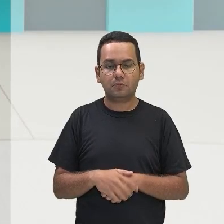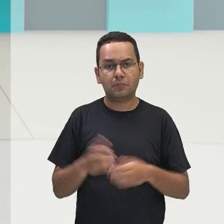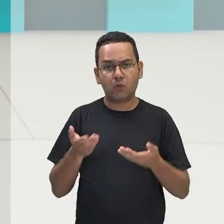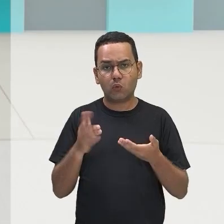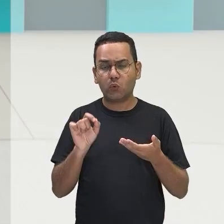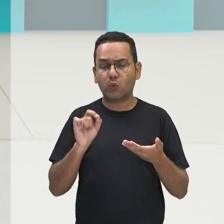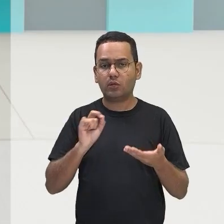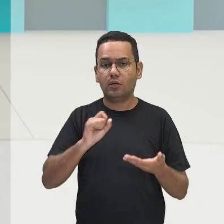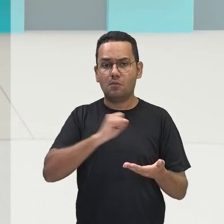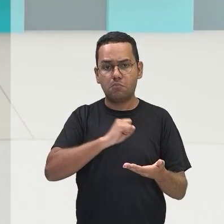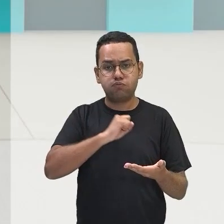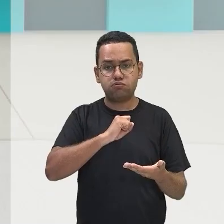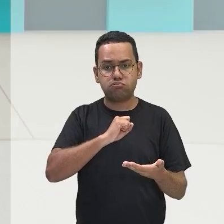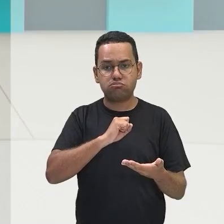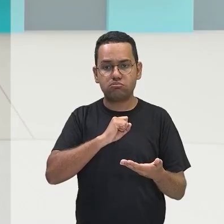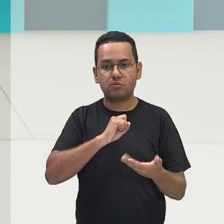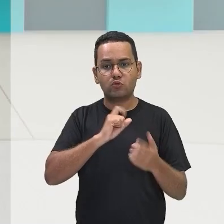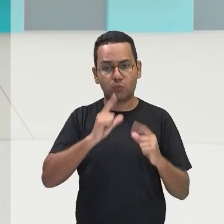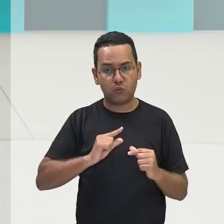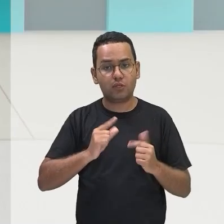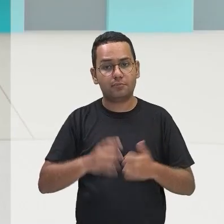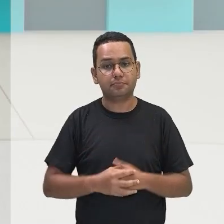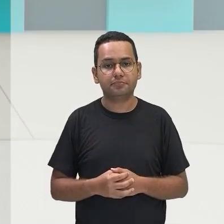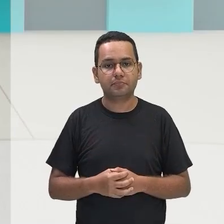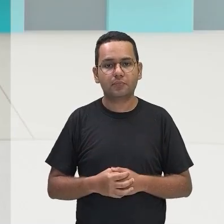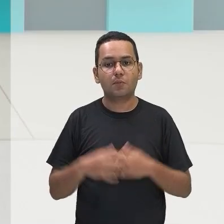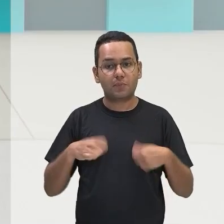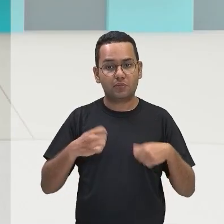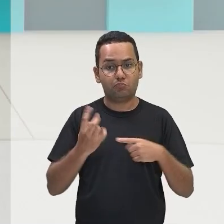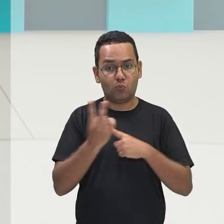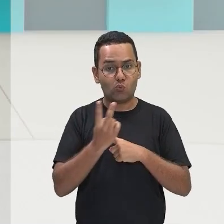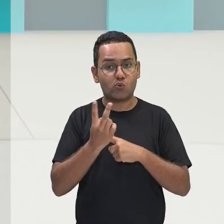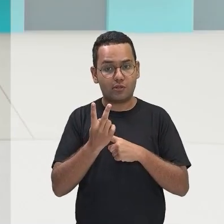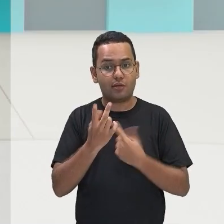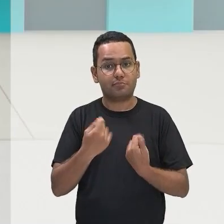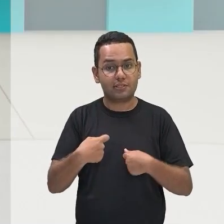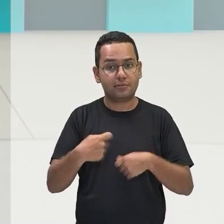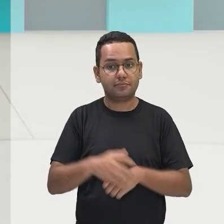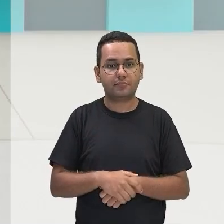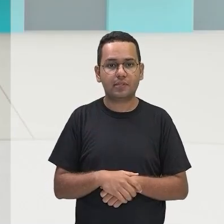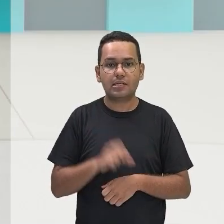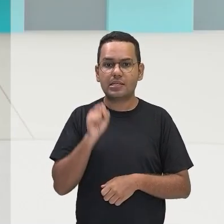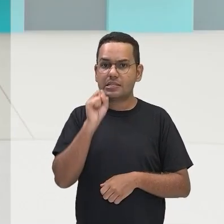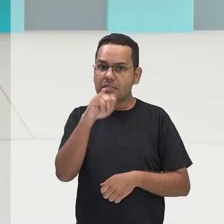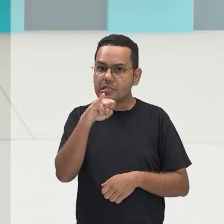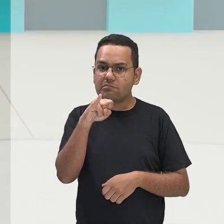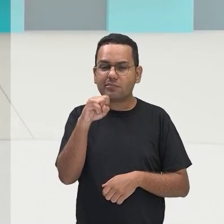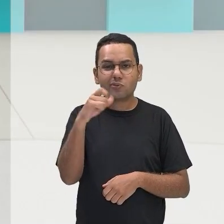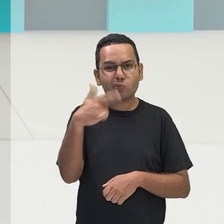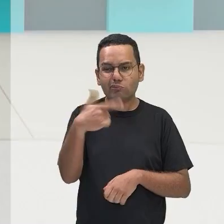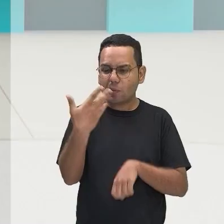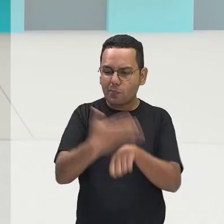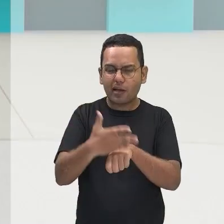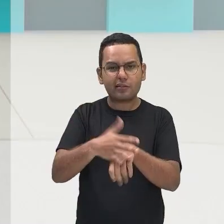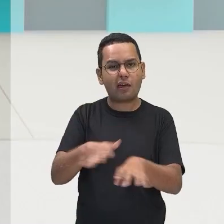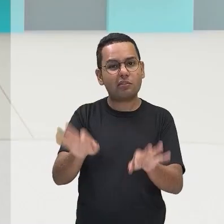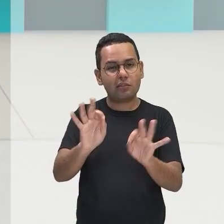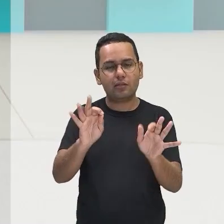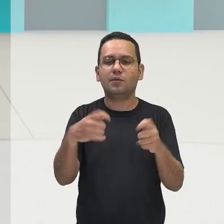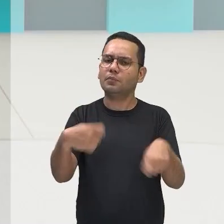miocárdio. Beleza? Então, nós temos que tomar cuidado. Se você não pratica, comece a praticar uma